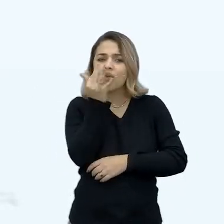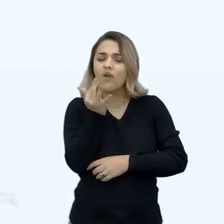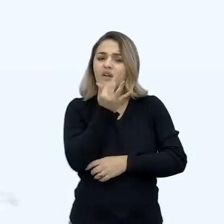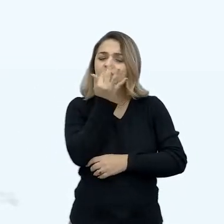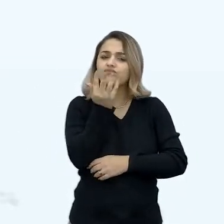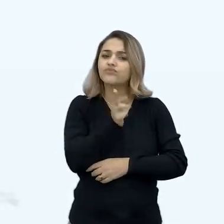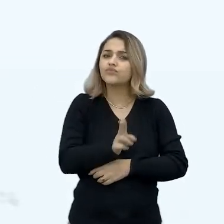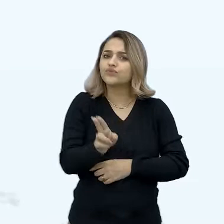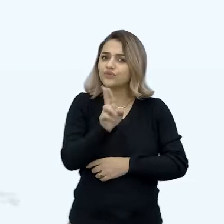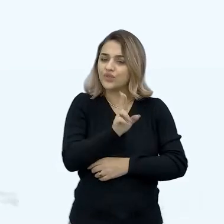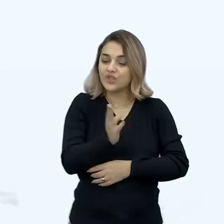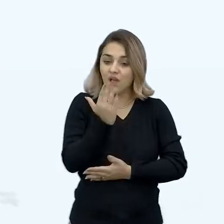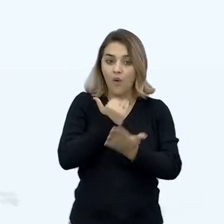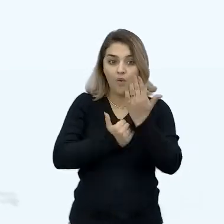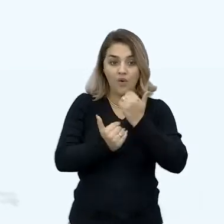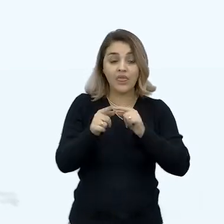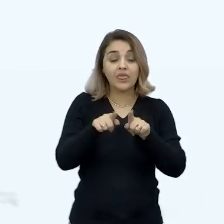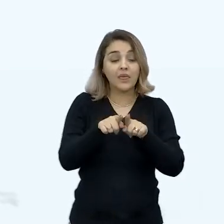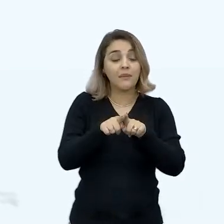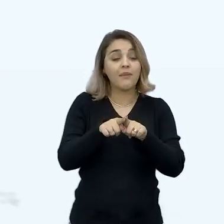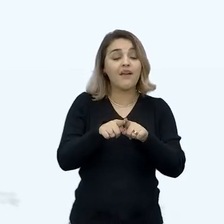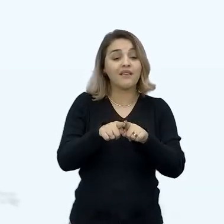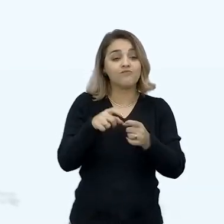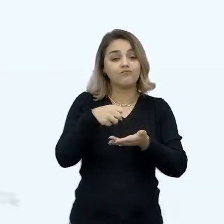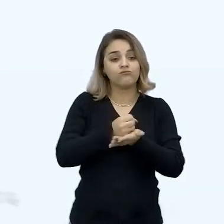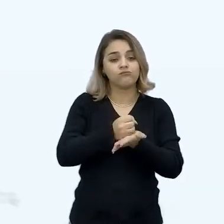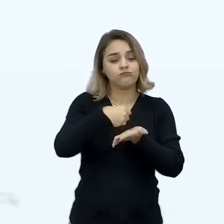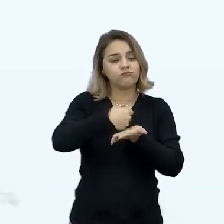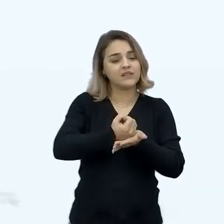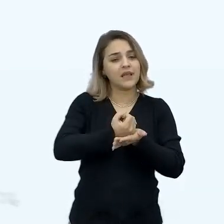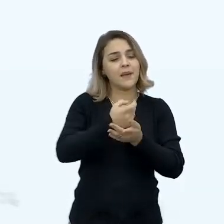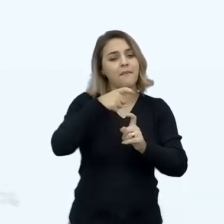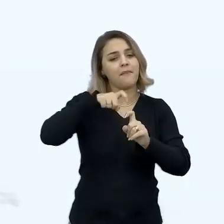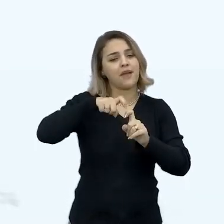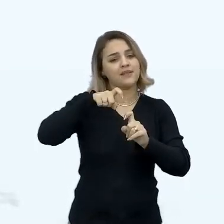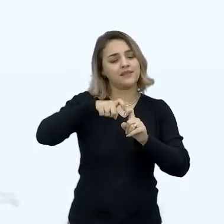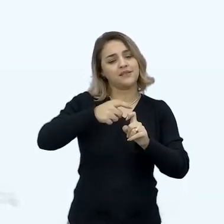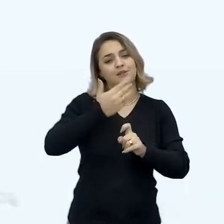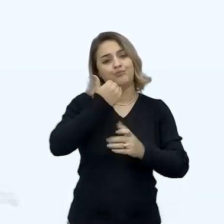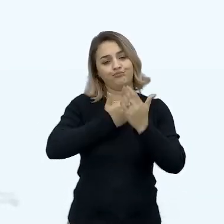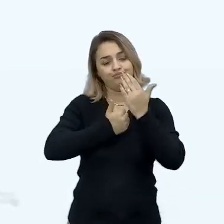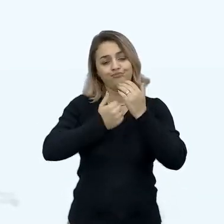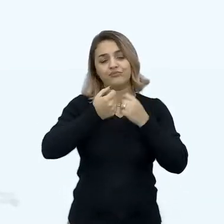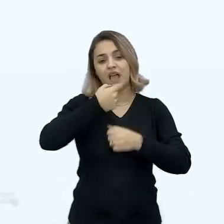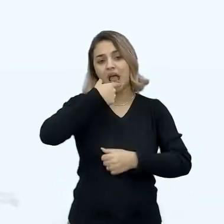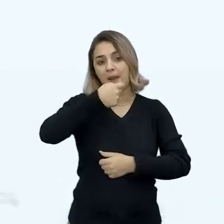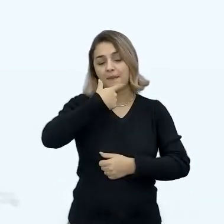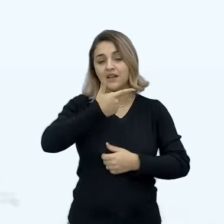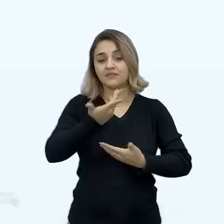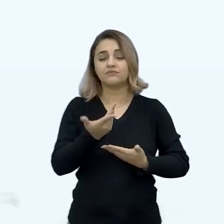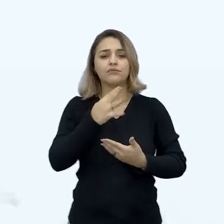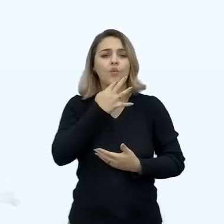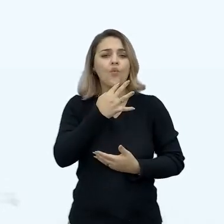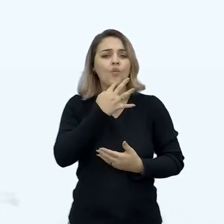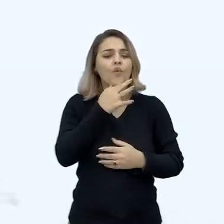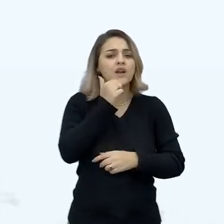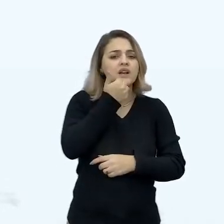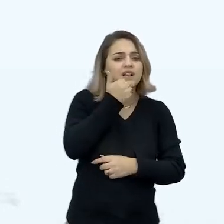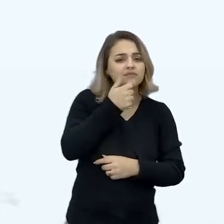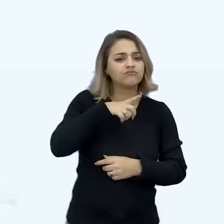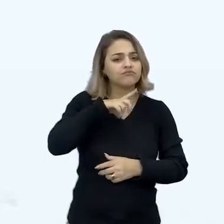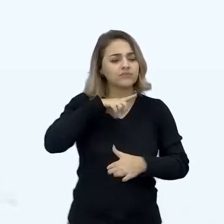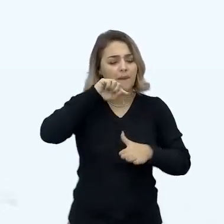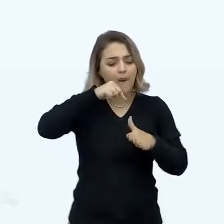Boa parte do que há na superfície da Terra ainda é desconhecida pela ciência. Debaixo do que vemos, há riquezas